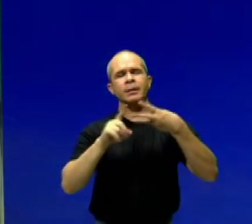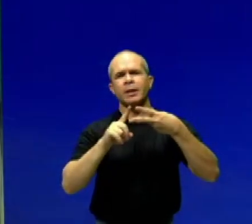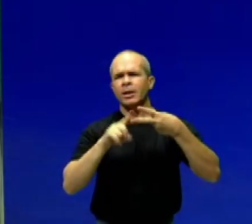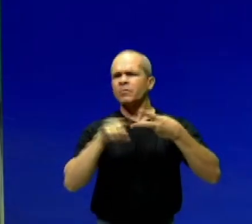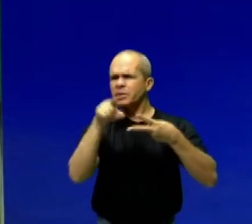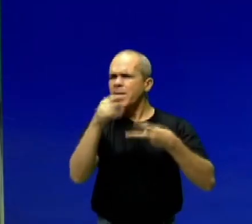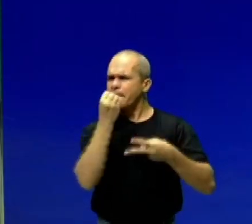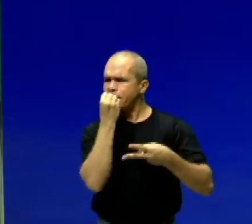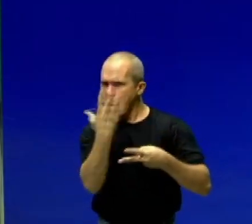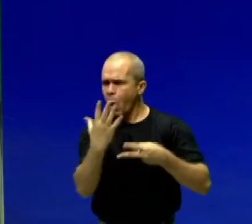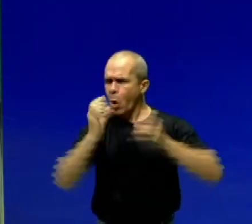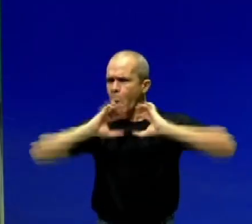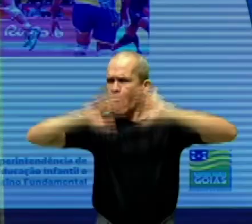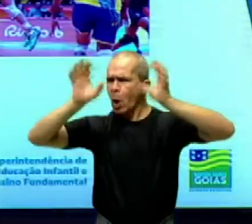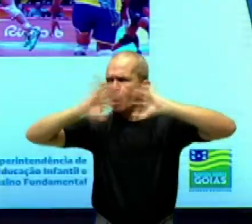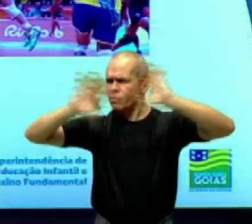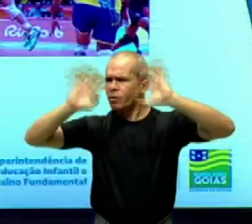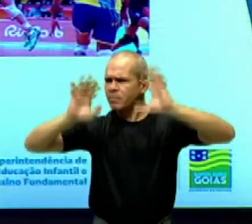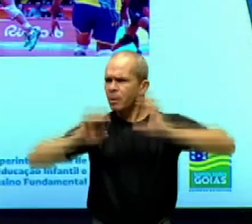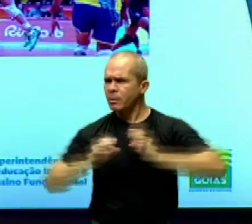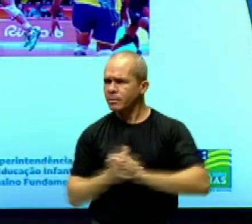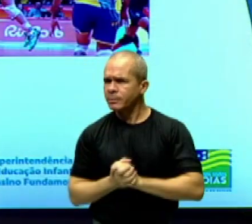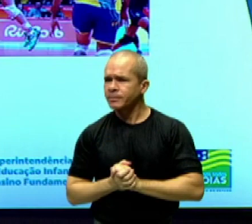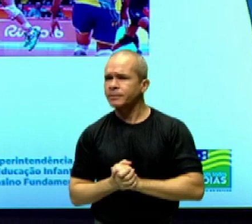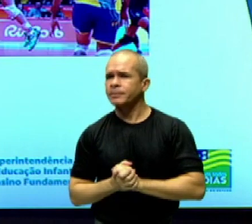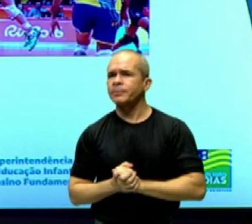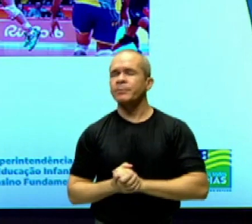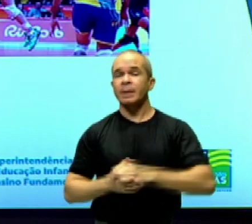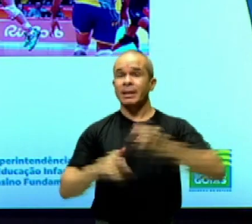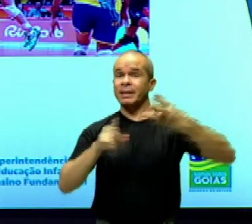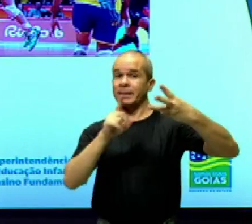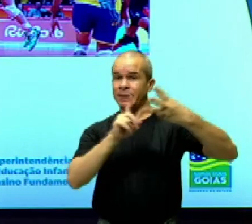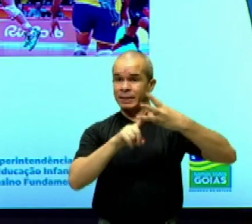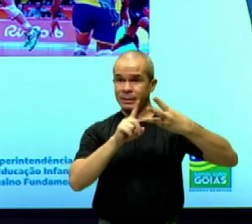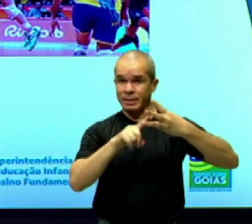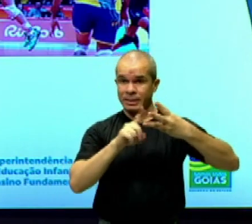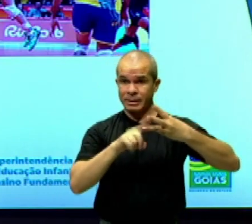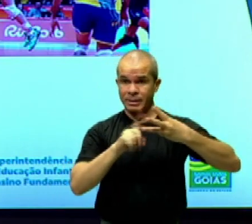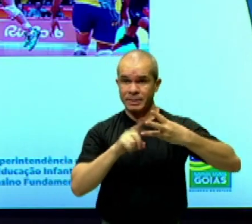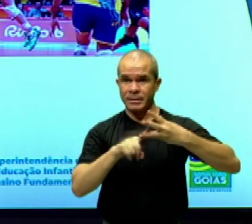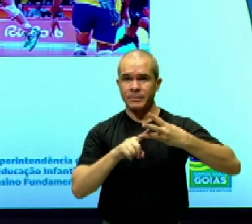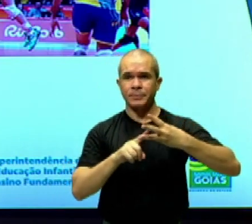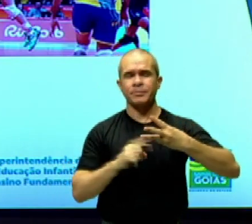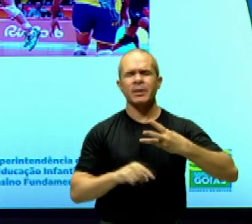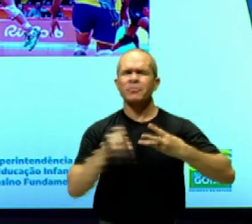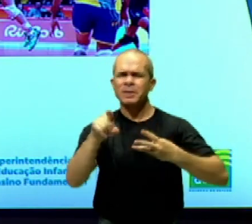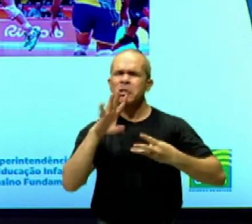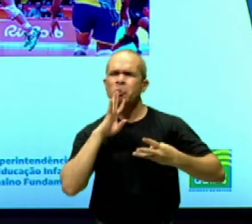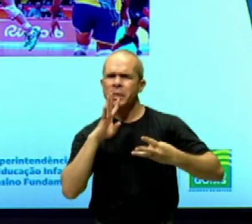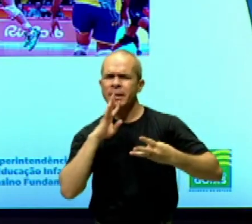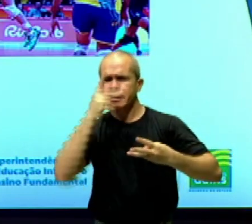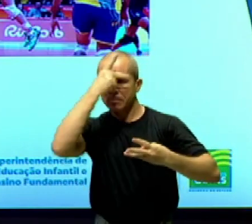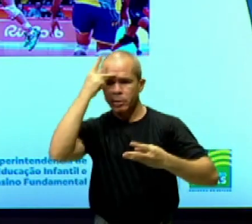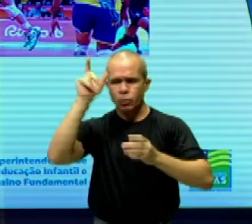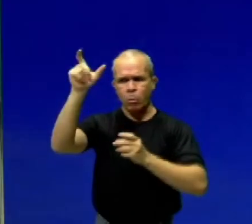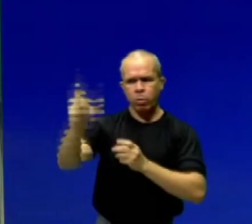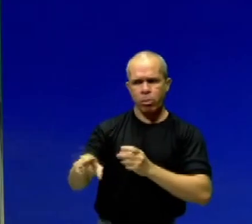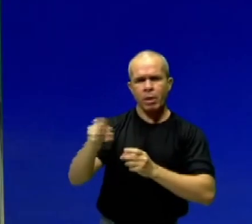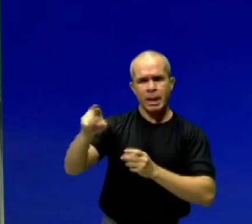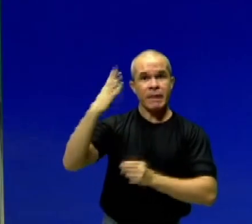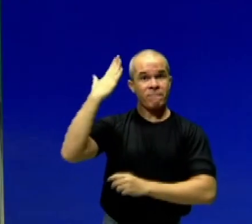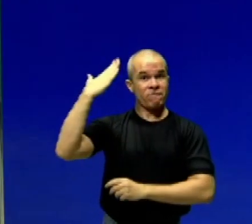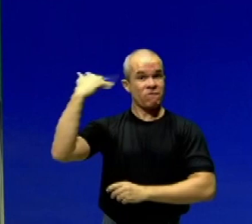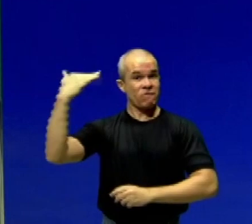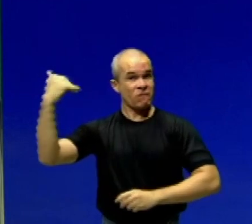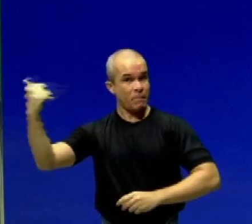good at volleyball? Olha aqui, eles playing volleyball. Do you know someone who loves playing volleyball? Você